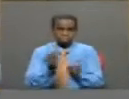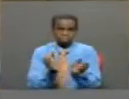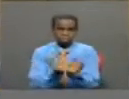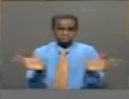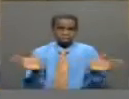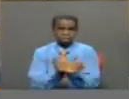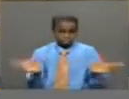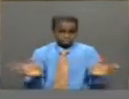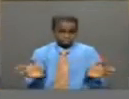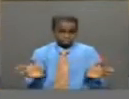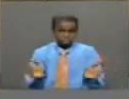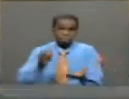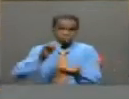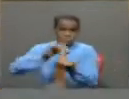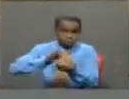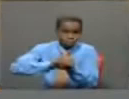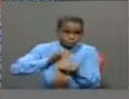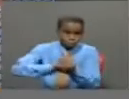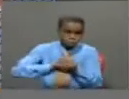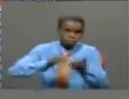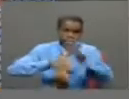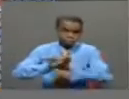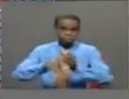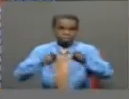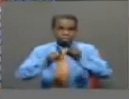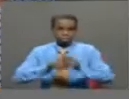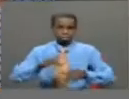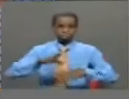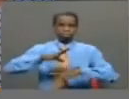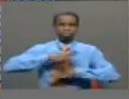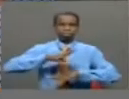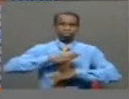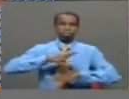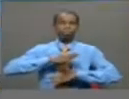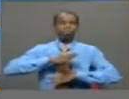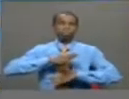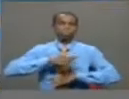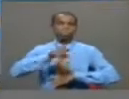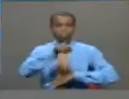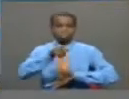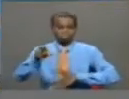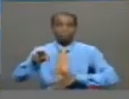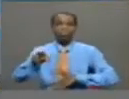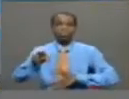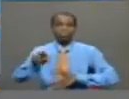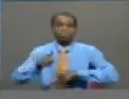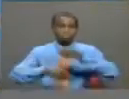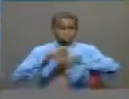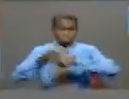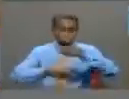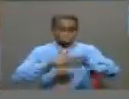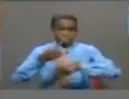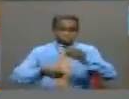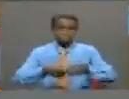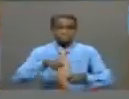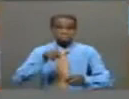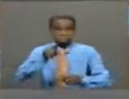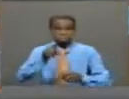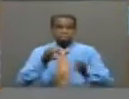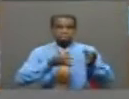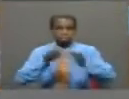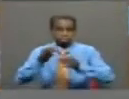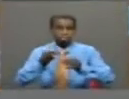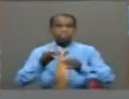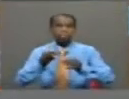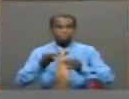auxiliar de limpeza e segurança as escolas os resultados desse encontro serão analisados pelo titular do